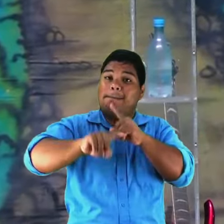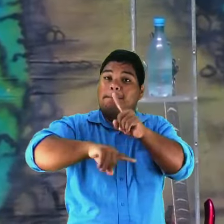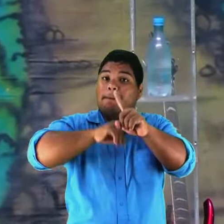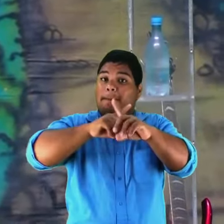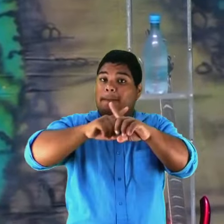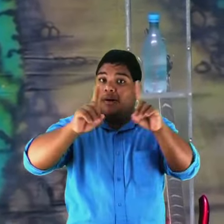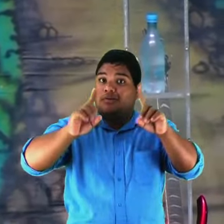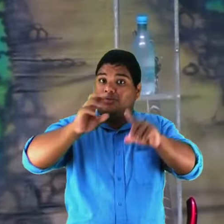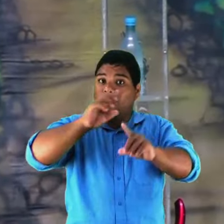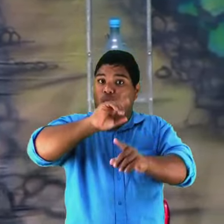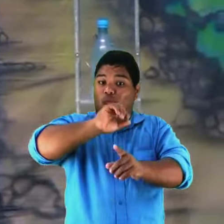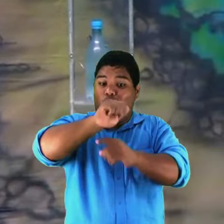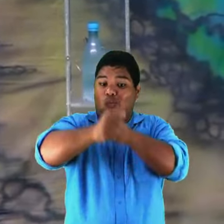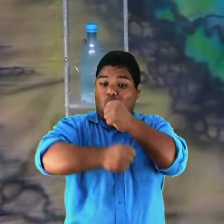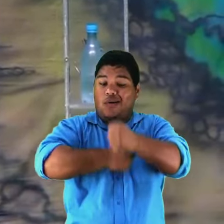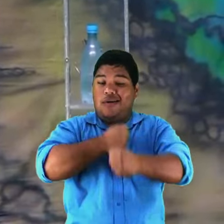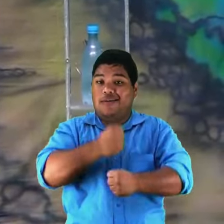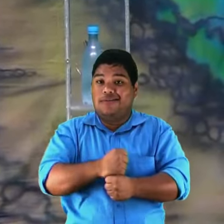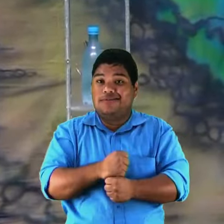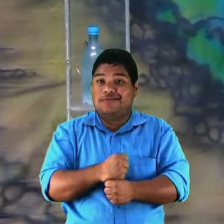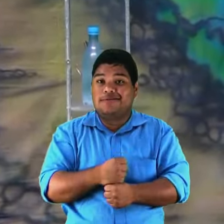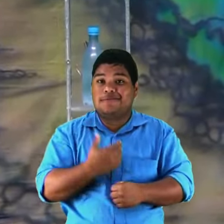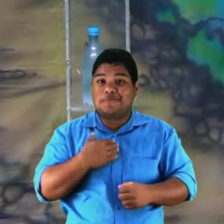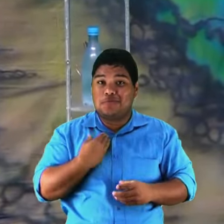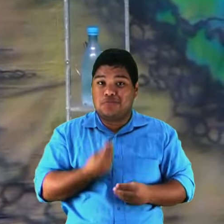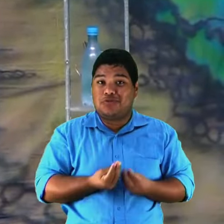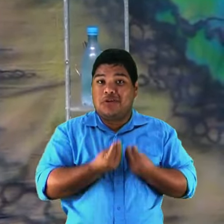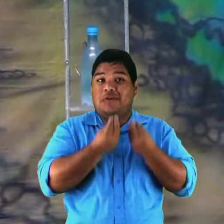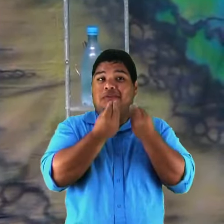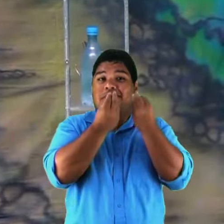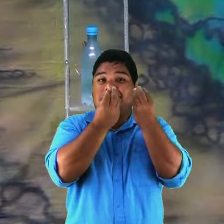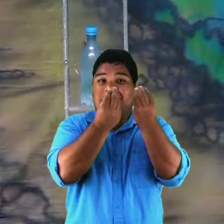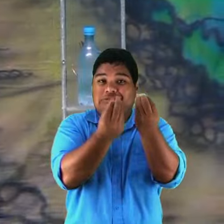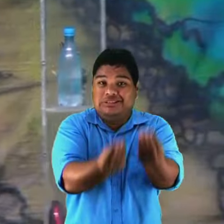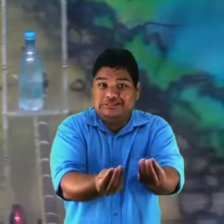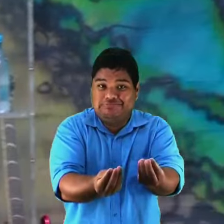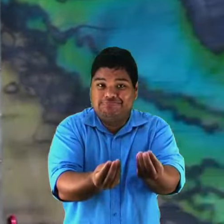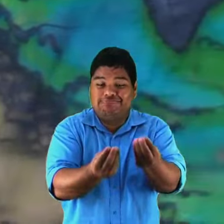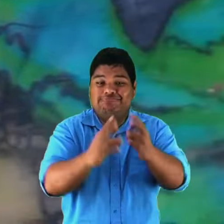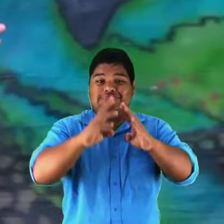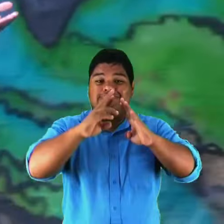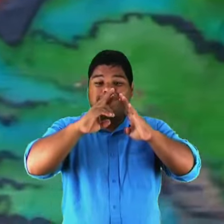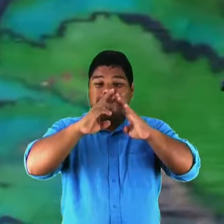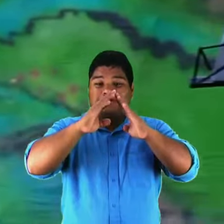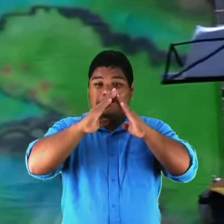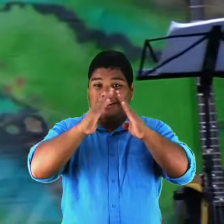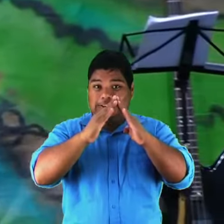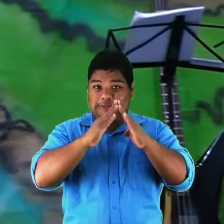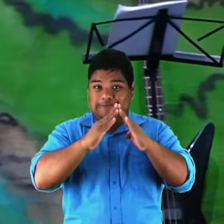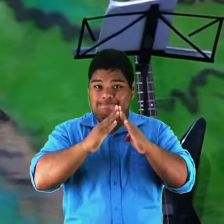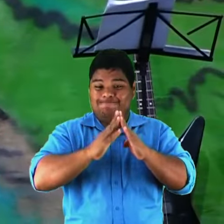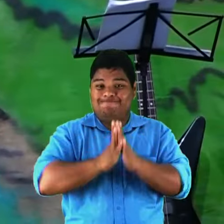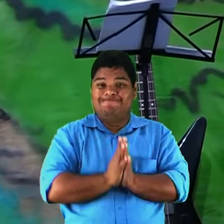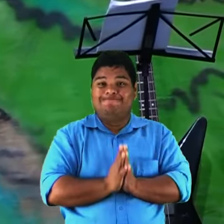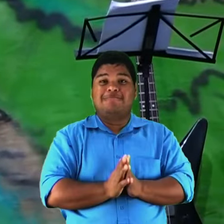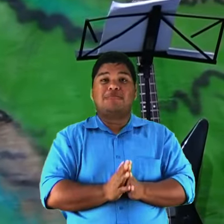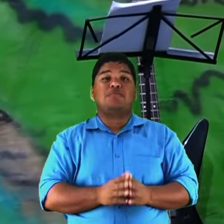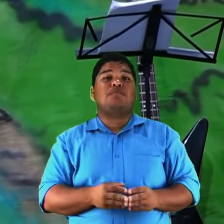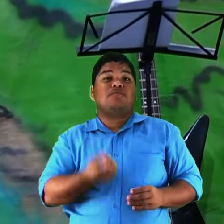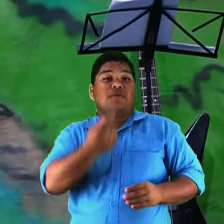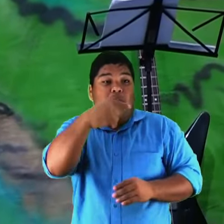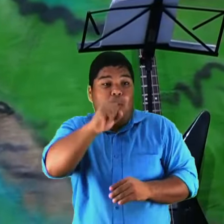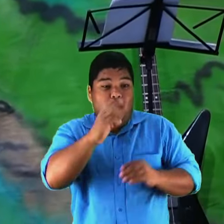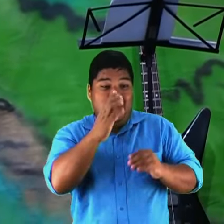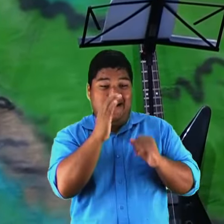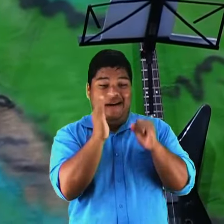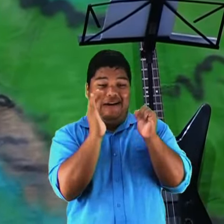seguinte, eu emprestei para um casal de amigos meus, para eles irem na minha barraca,